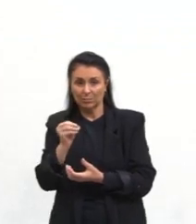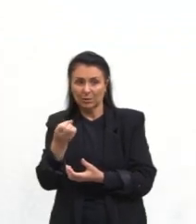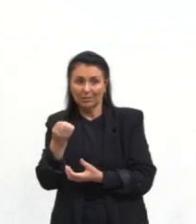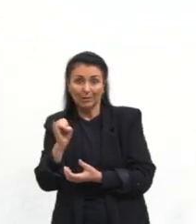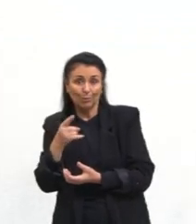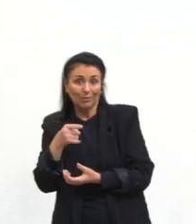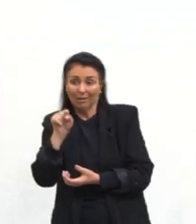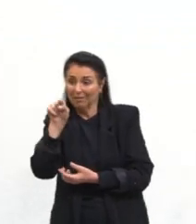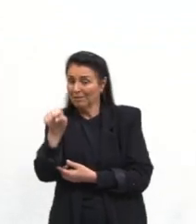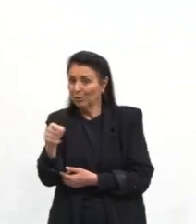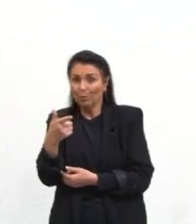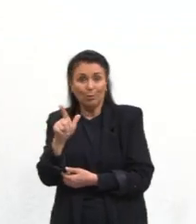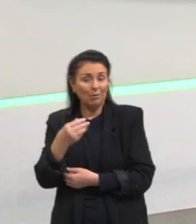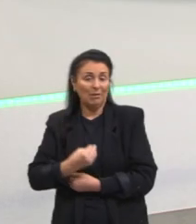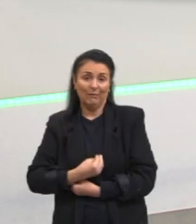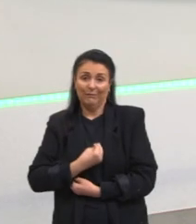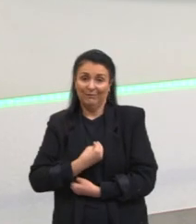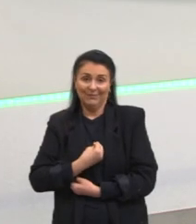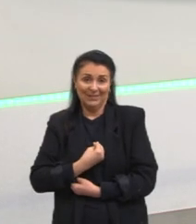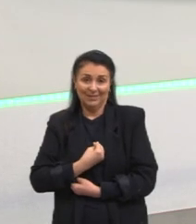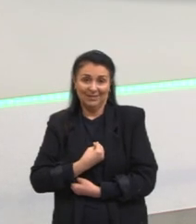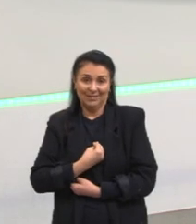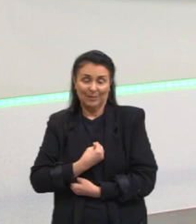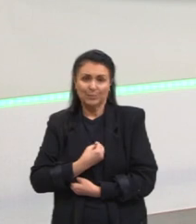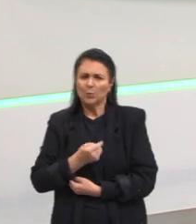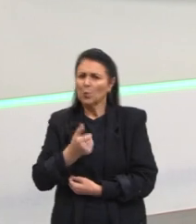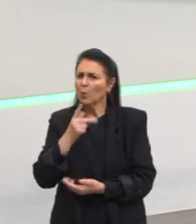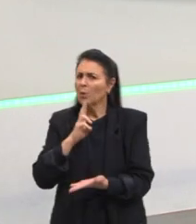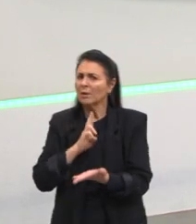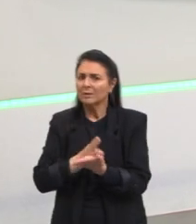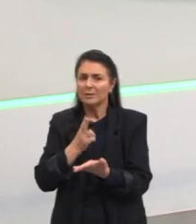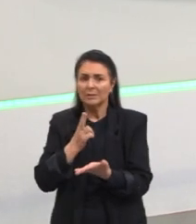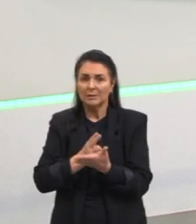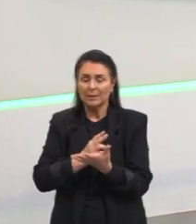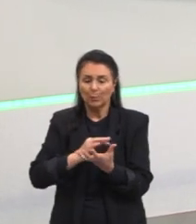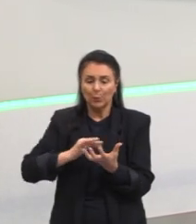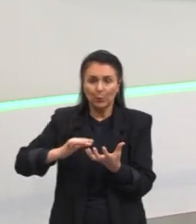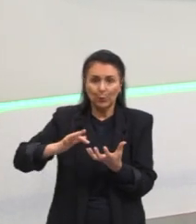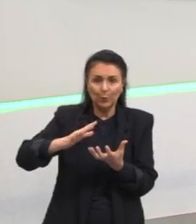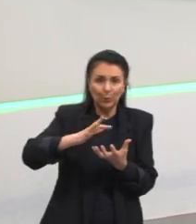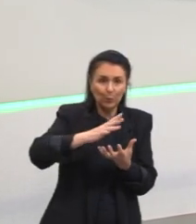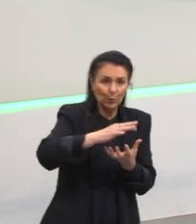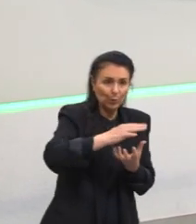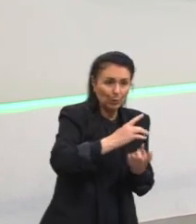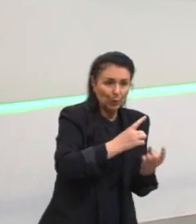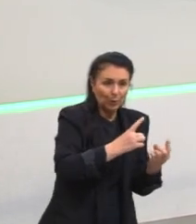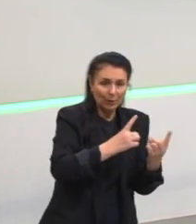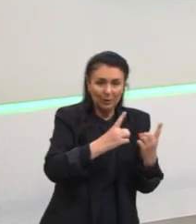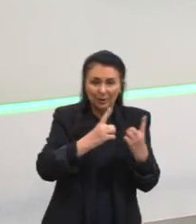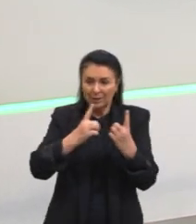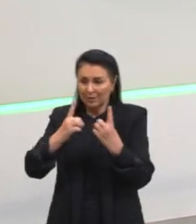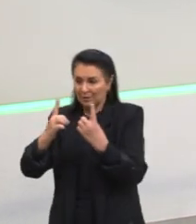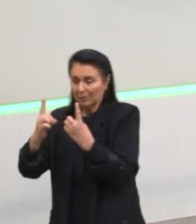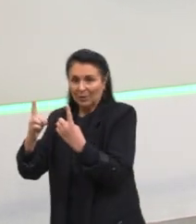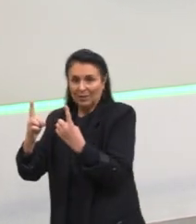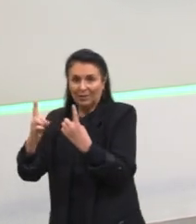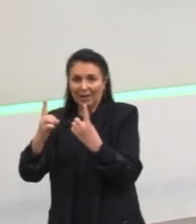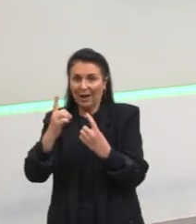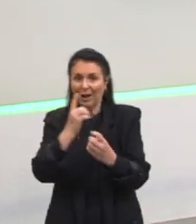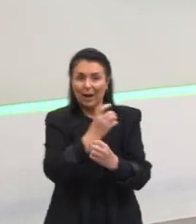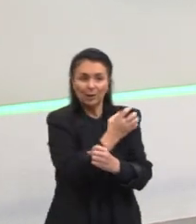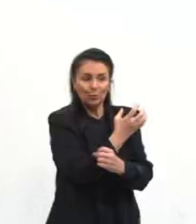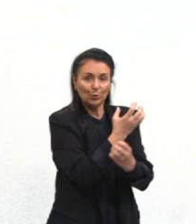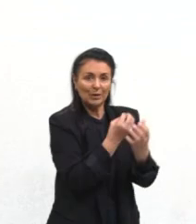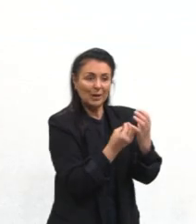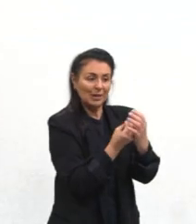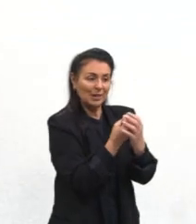vida e na maioria dos casos o pólen é levado de uma flor para outra né para